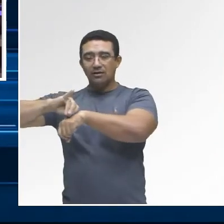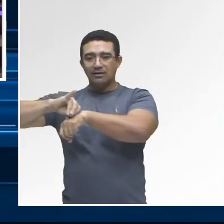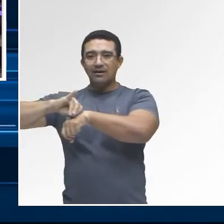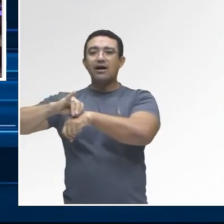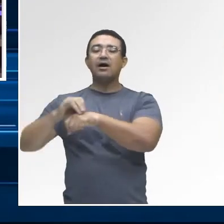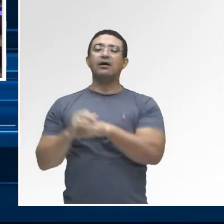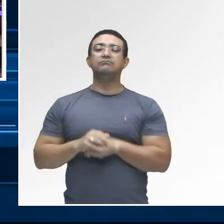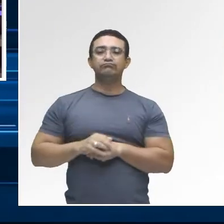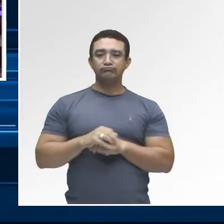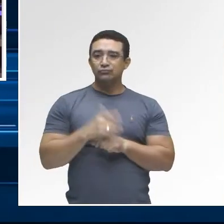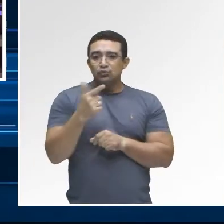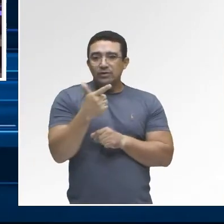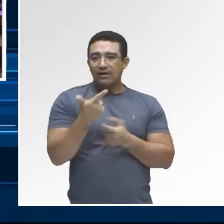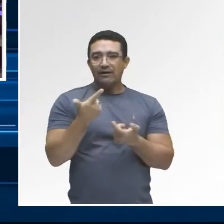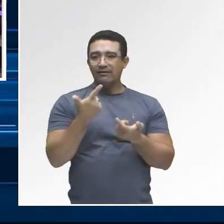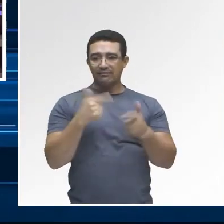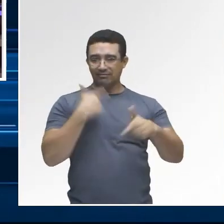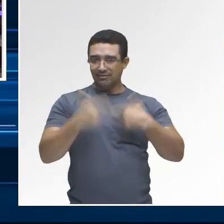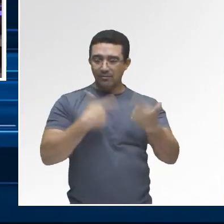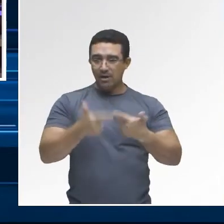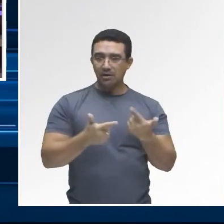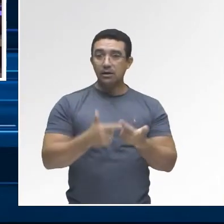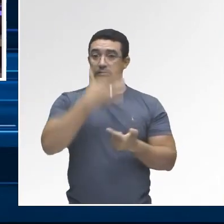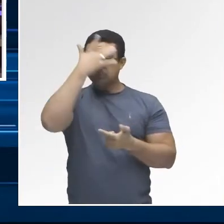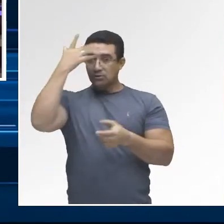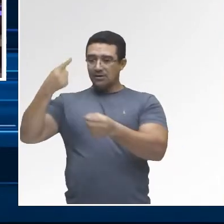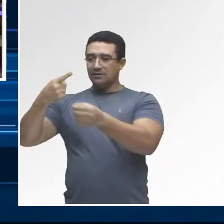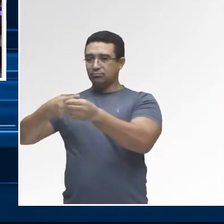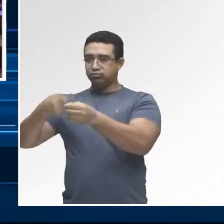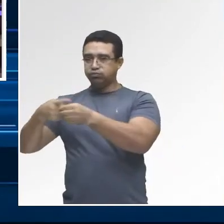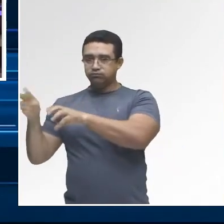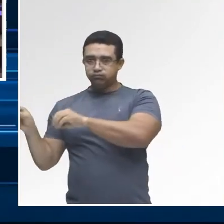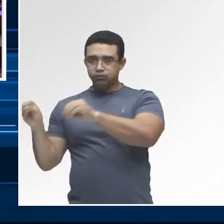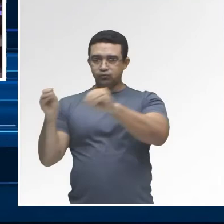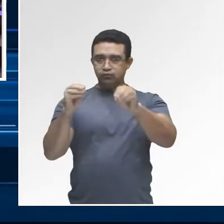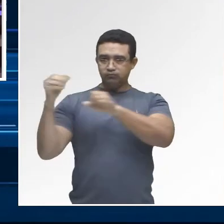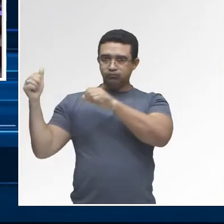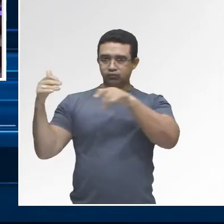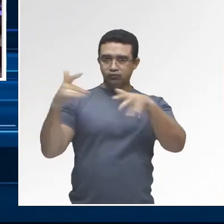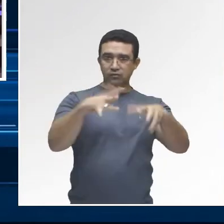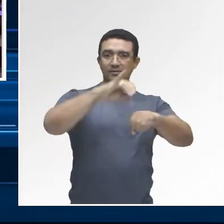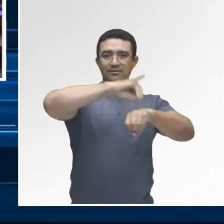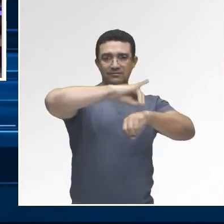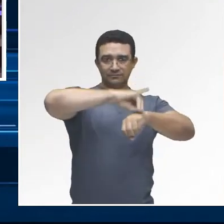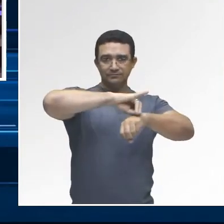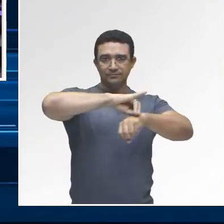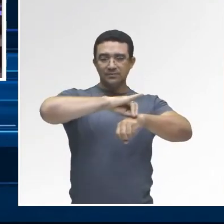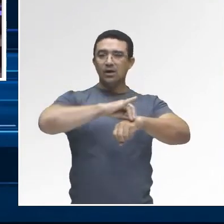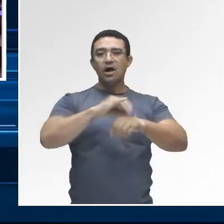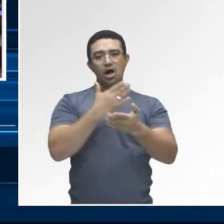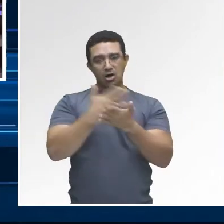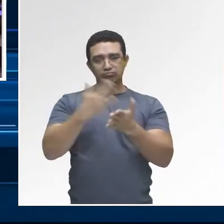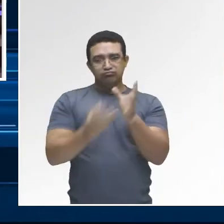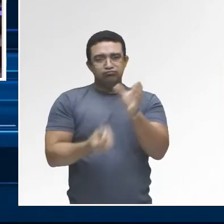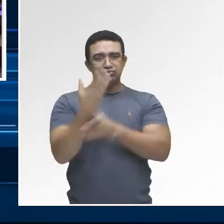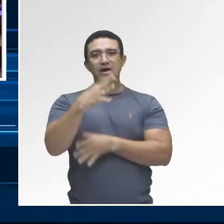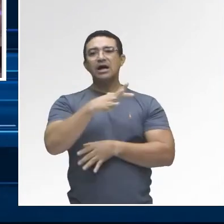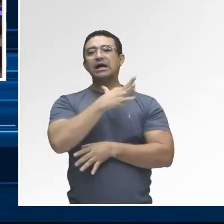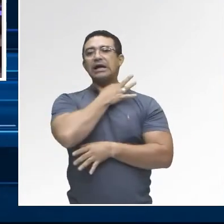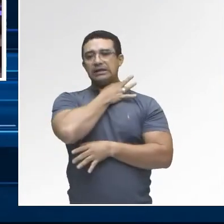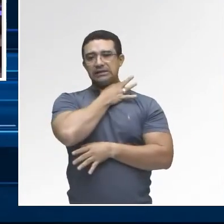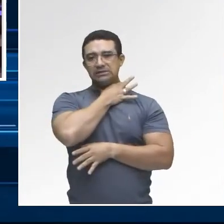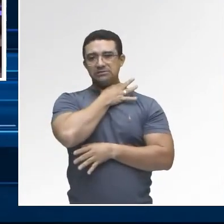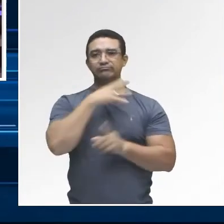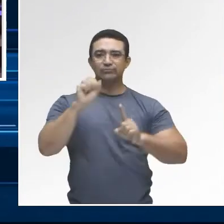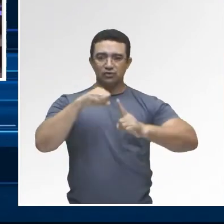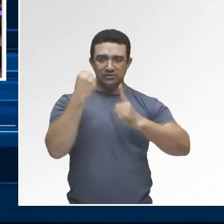não terem empregos, começarem a enfrentar a fome, certo? Nós vamos ver aí crises sociais cada vez mais constantes